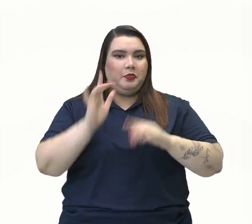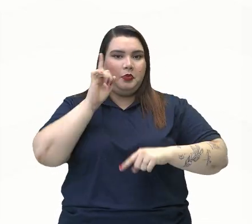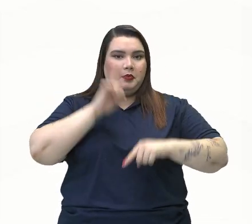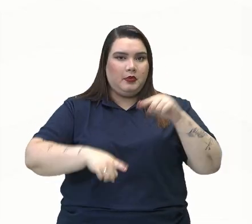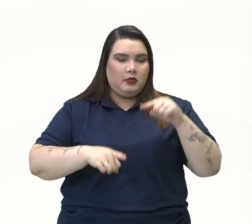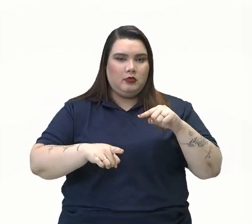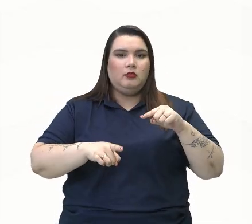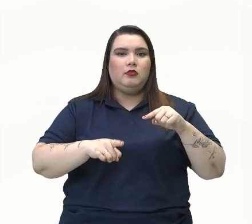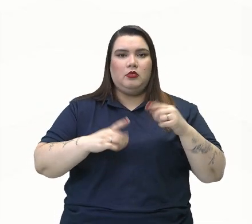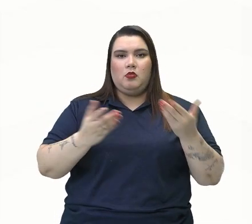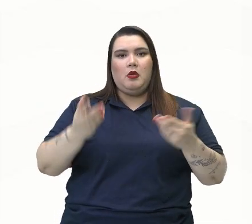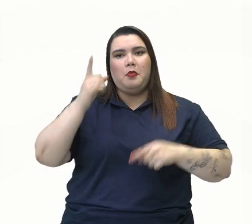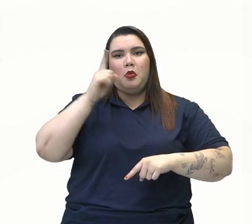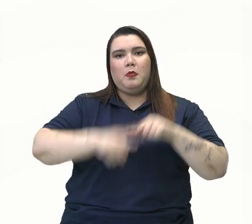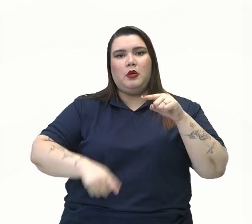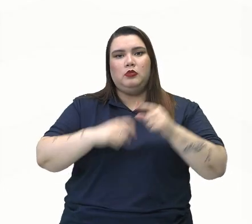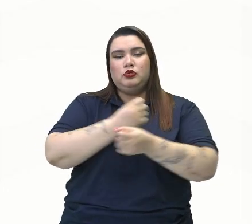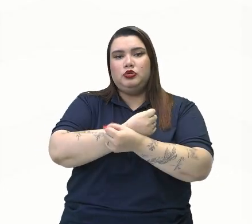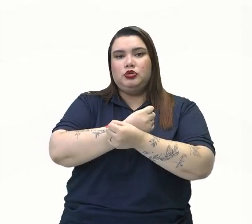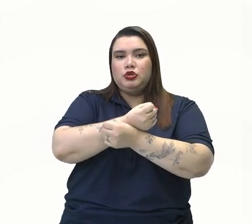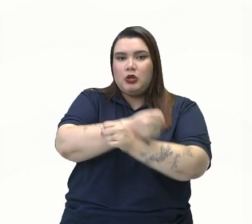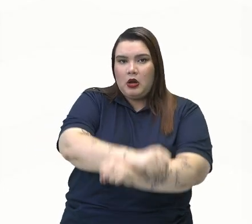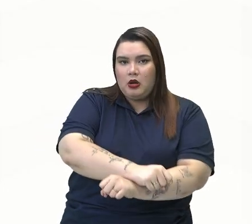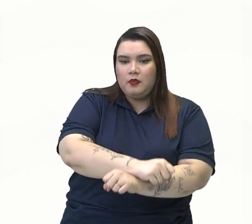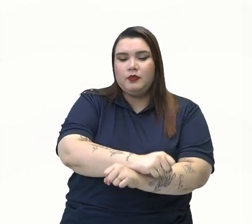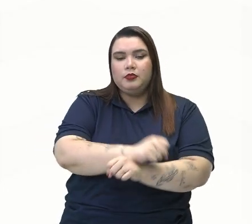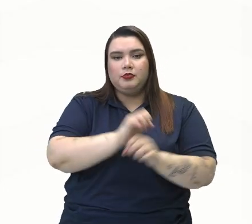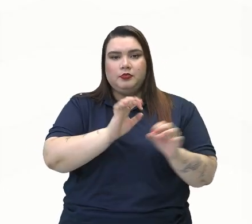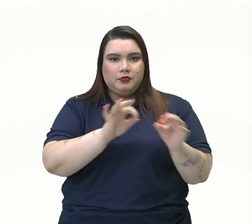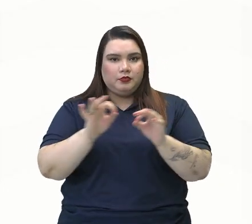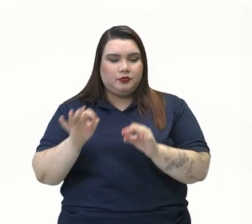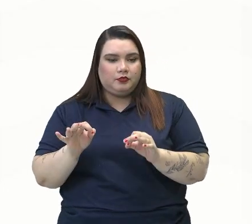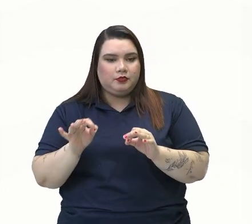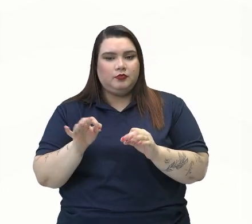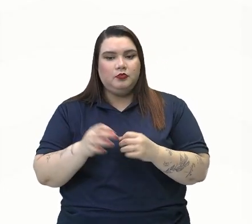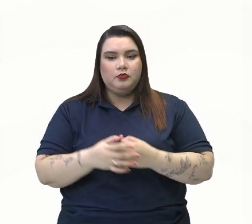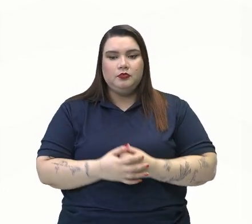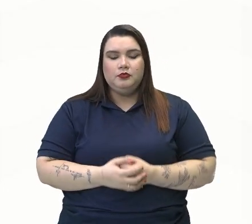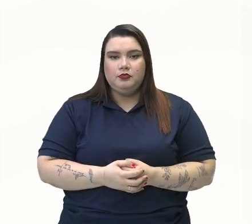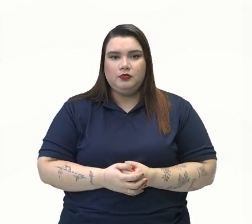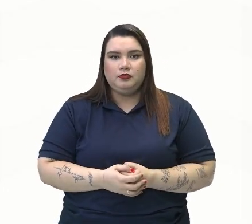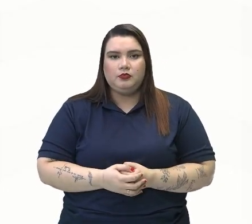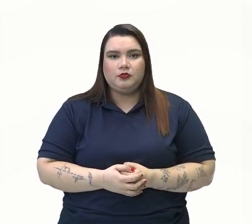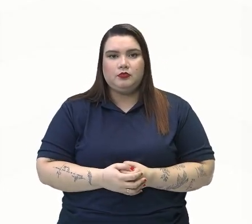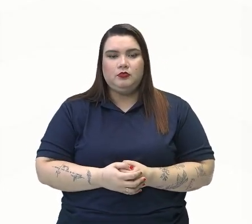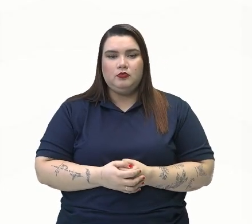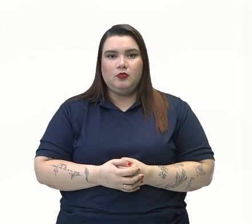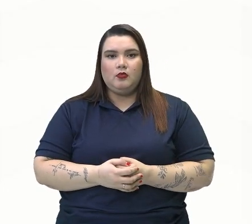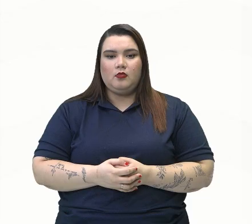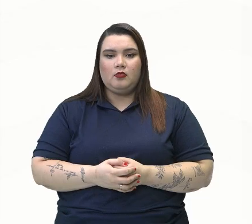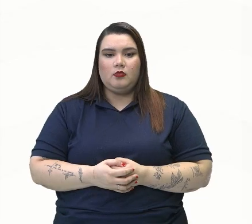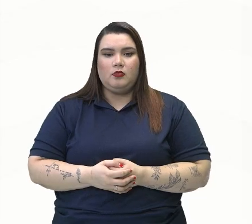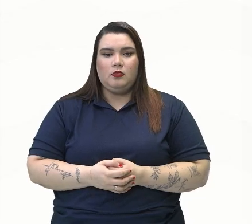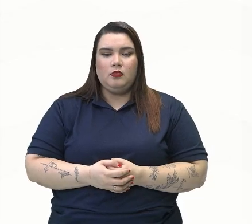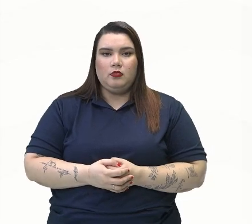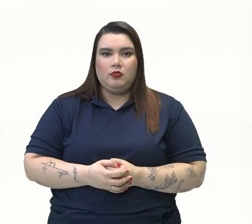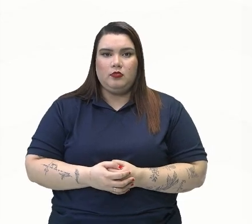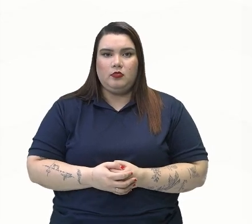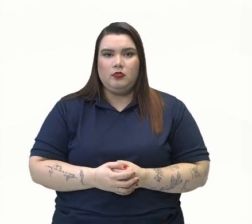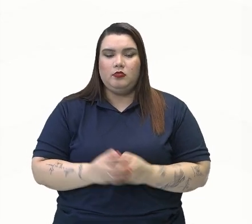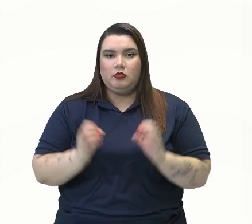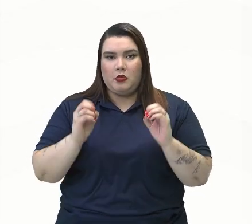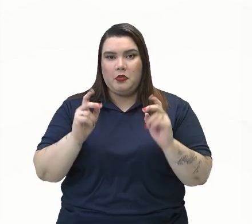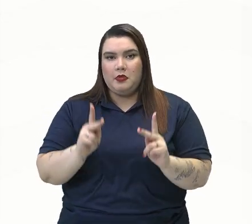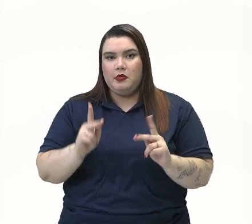sem escravidão. Ninguém tem o direito de fazer-nos escravos e nós também não temos o direito de fazer ninguém de escravo,